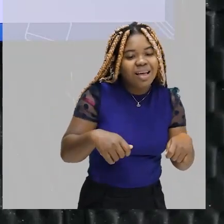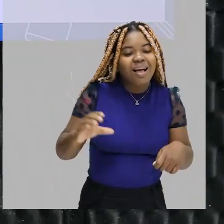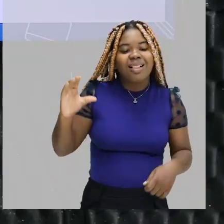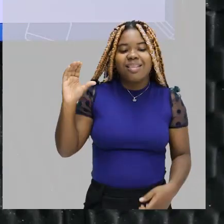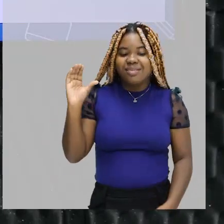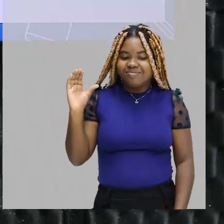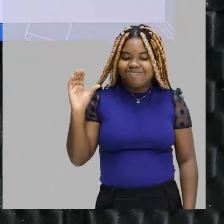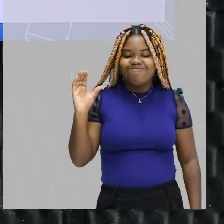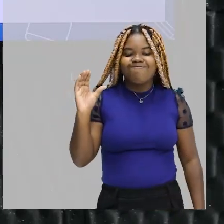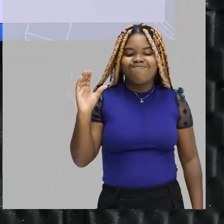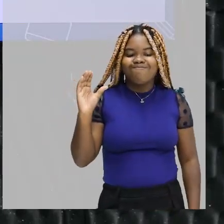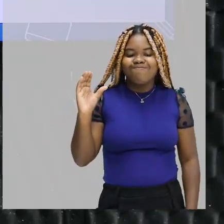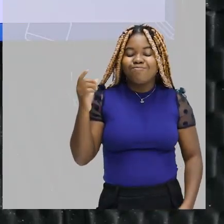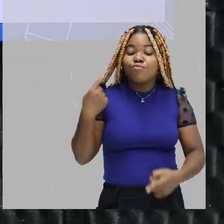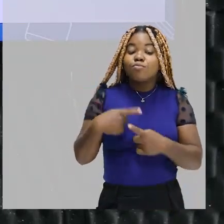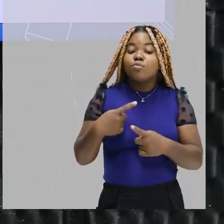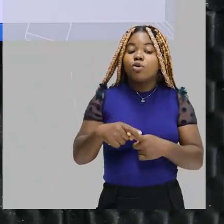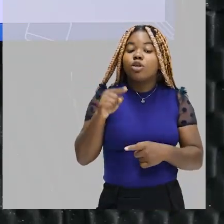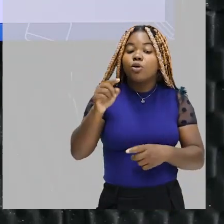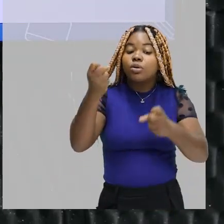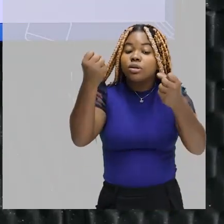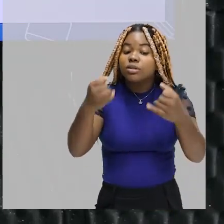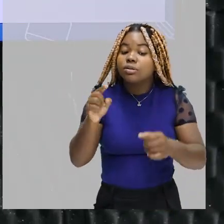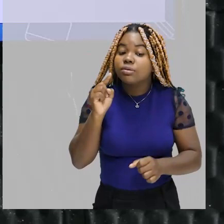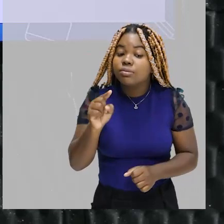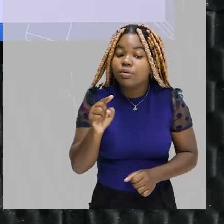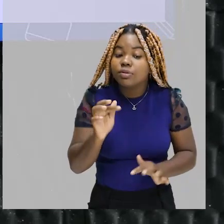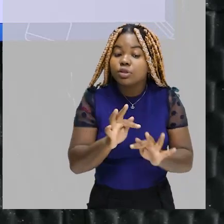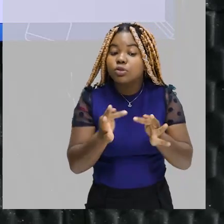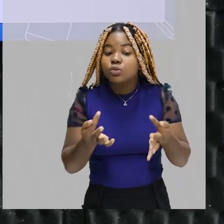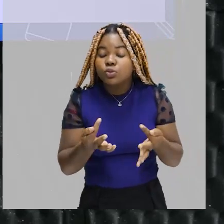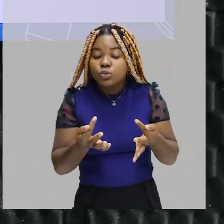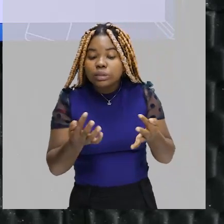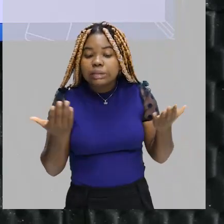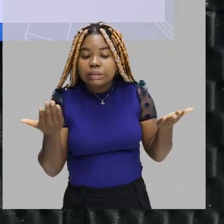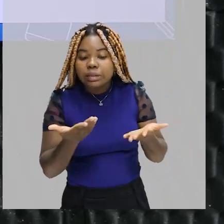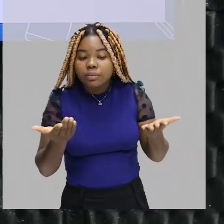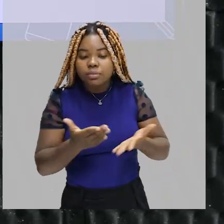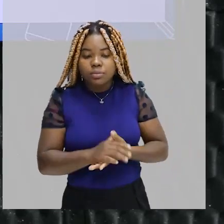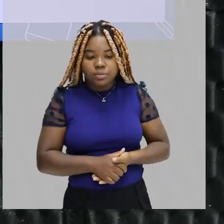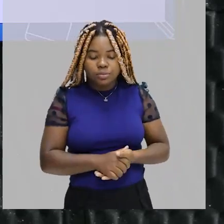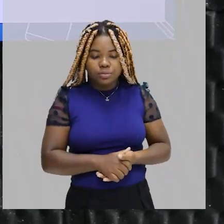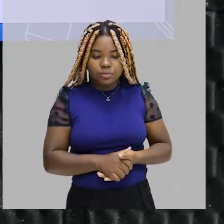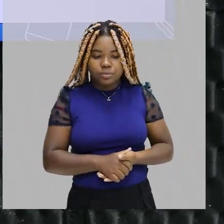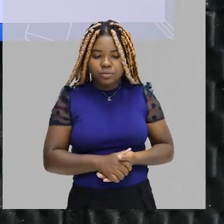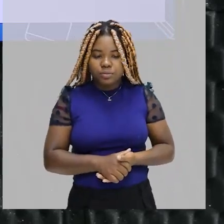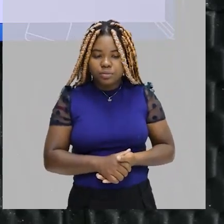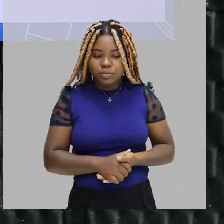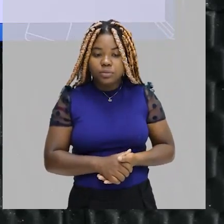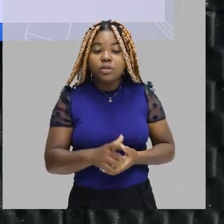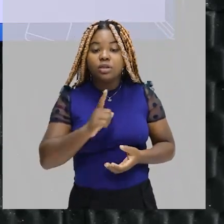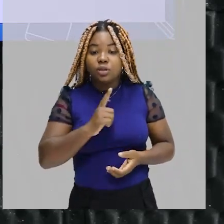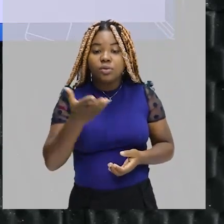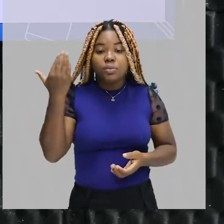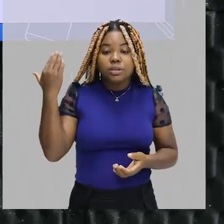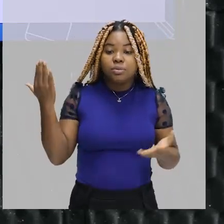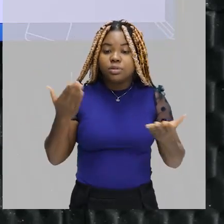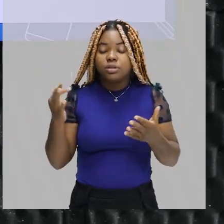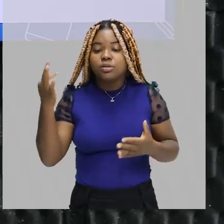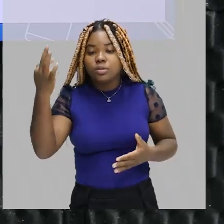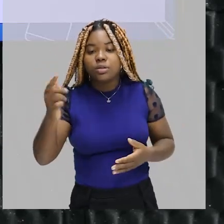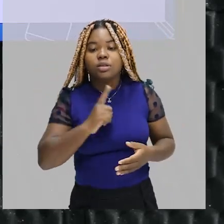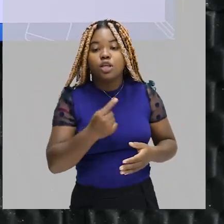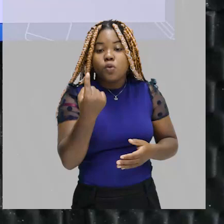C. Porque o que nós falamos no simple present, no presente simples? É que eu tenho um tempo verbal formado por um